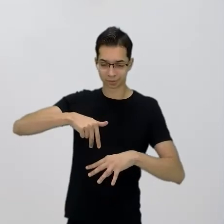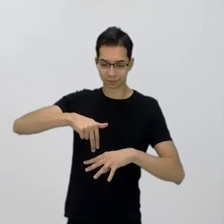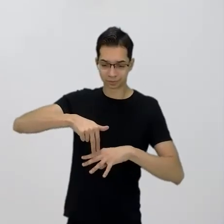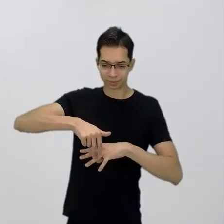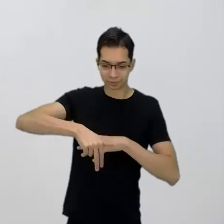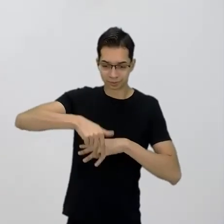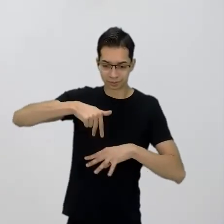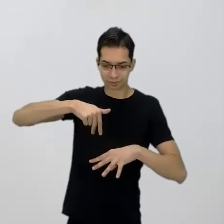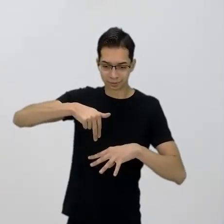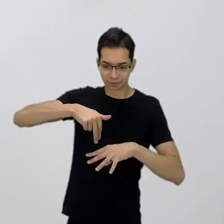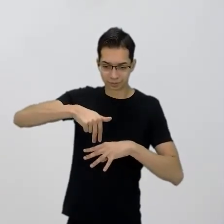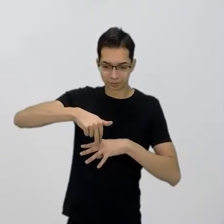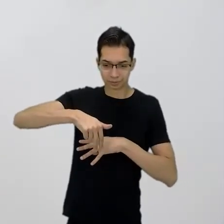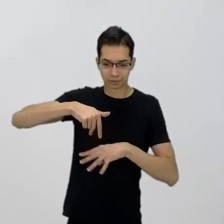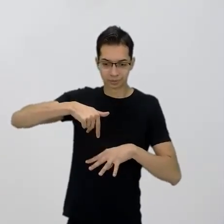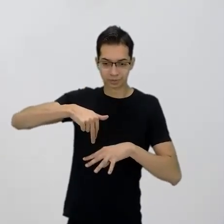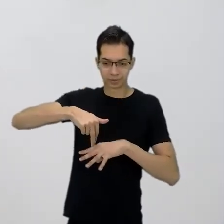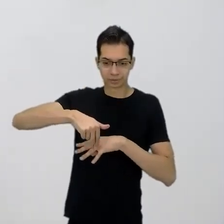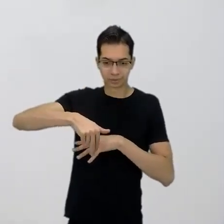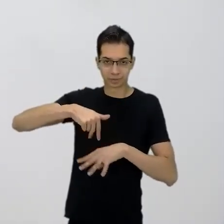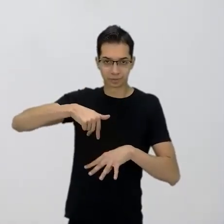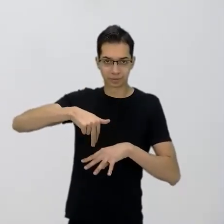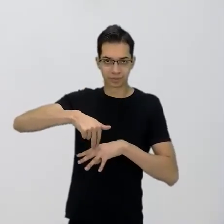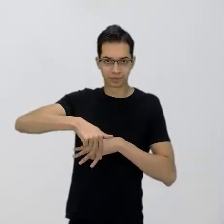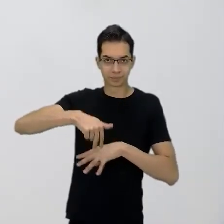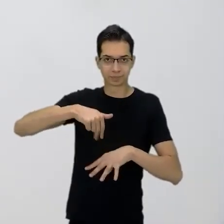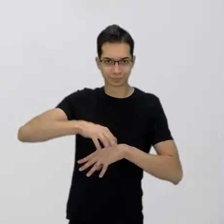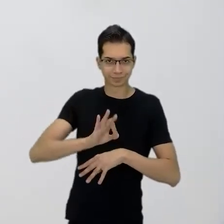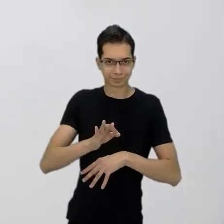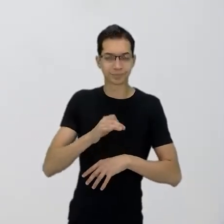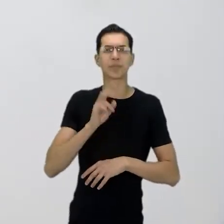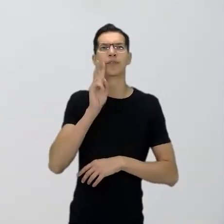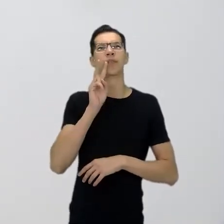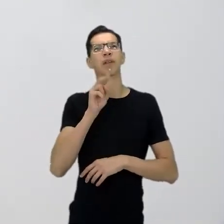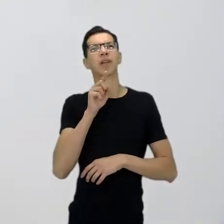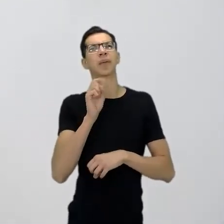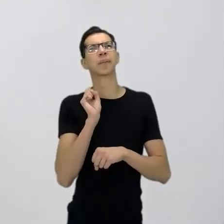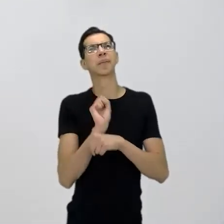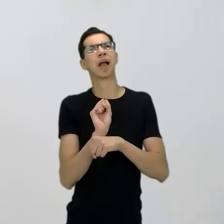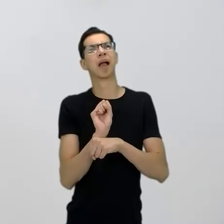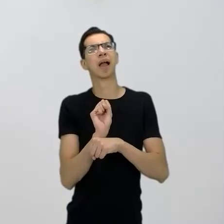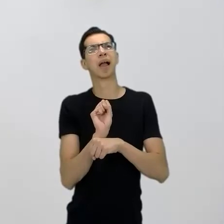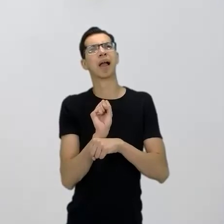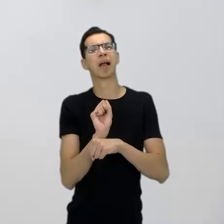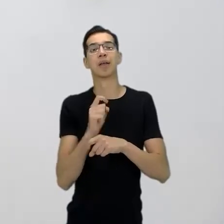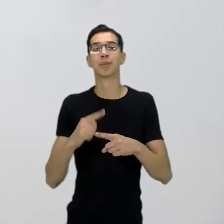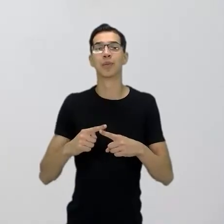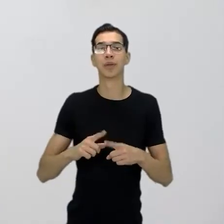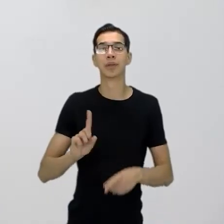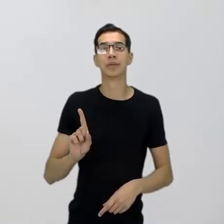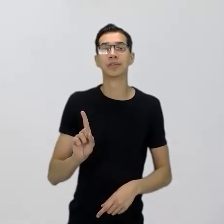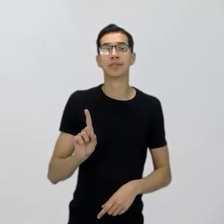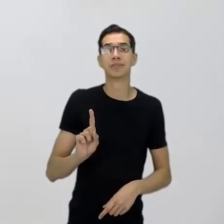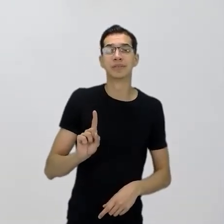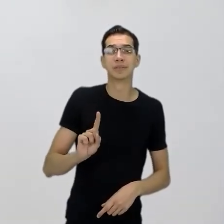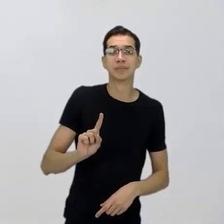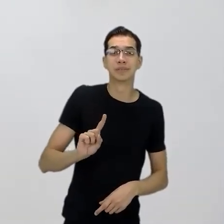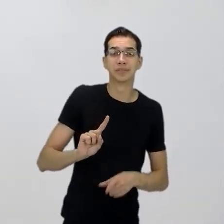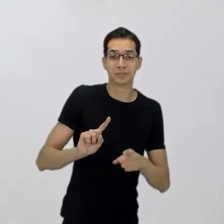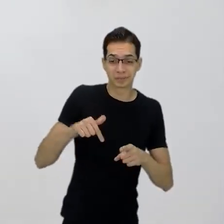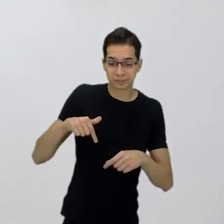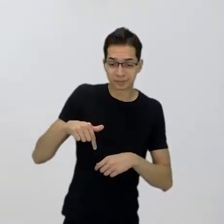para mim, parado num lugar só, porque a velocidade diminui, né? E, inclusive, você pode descer correndo contra a